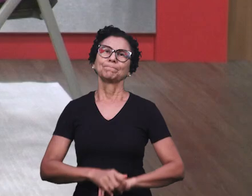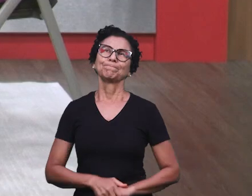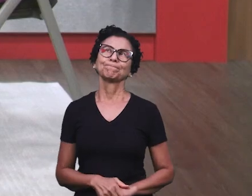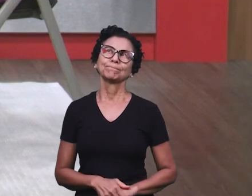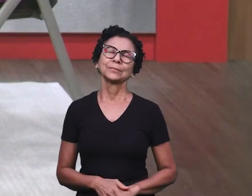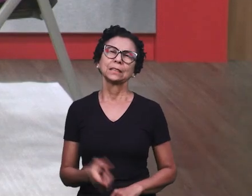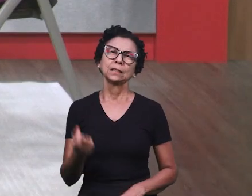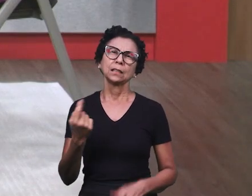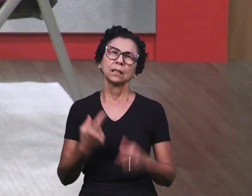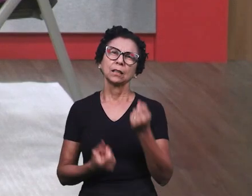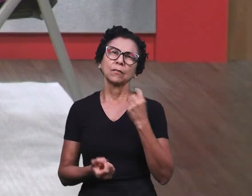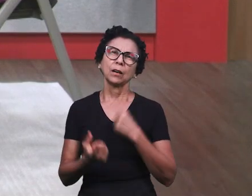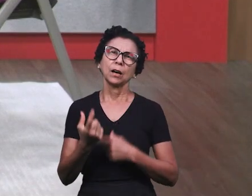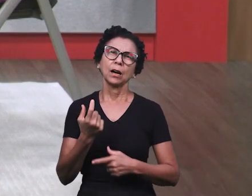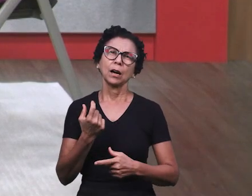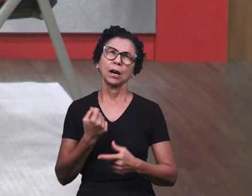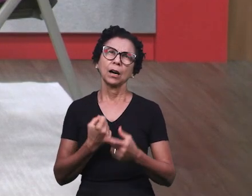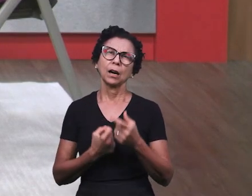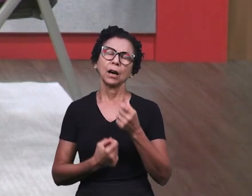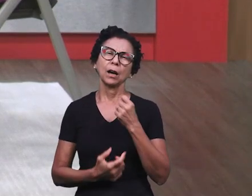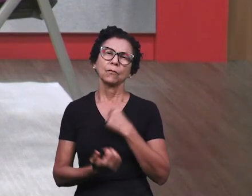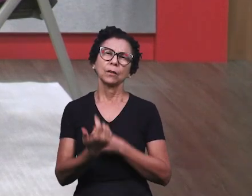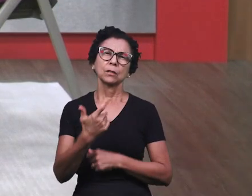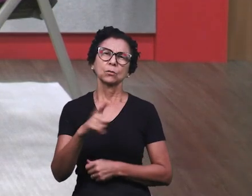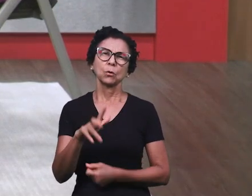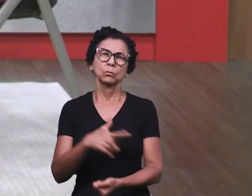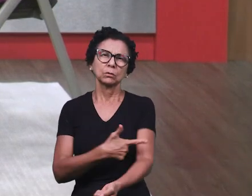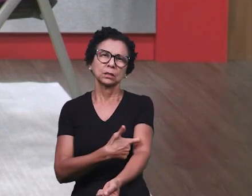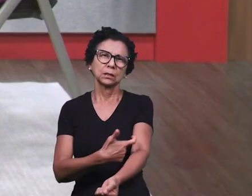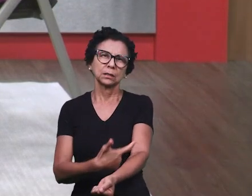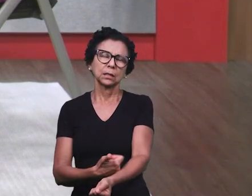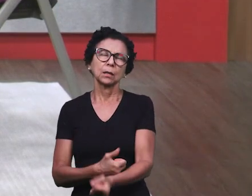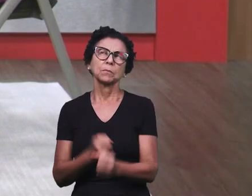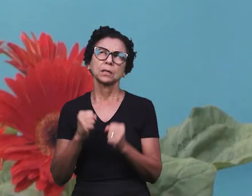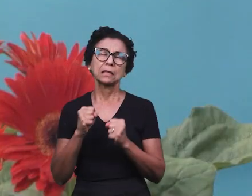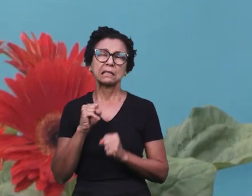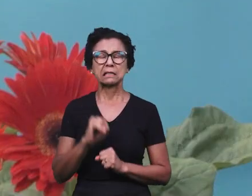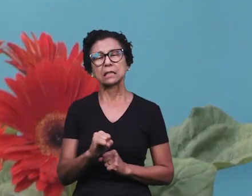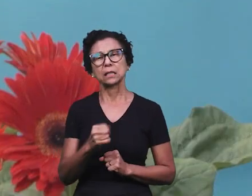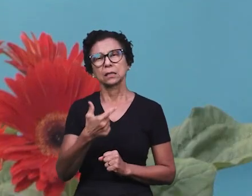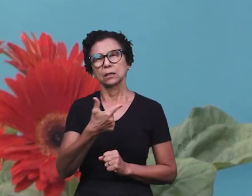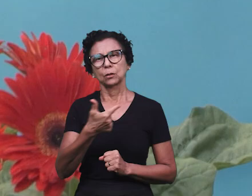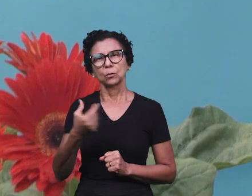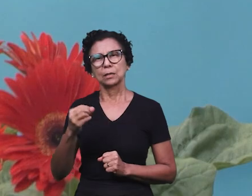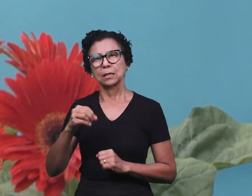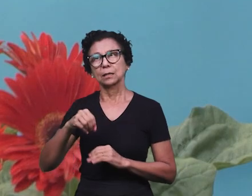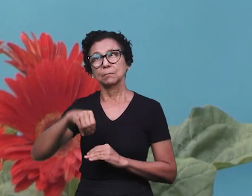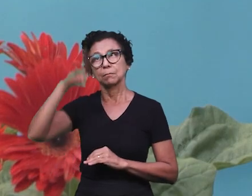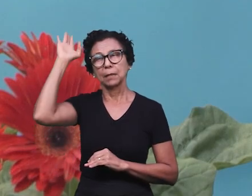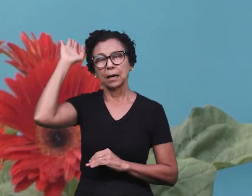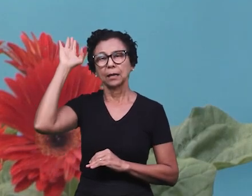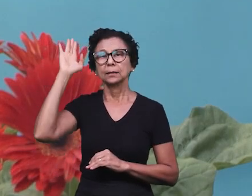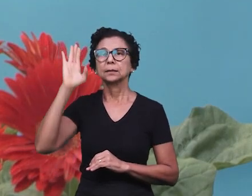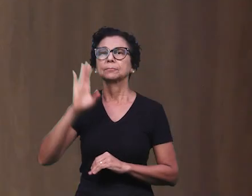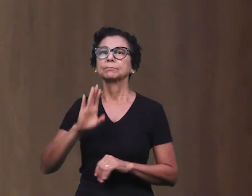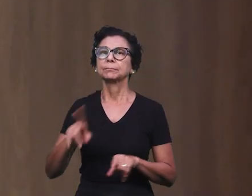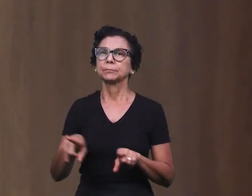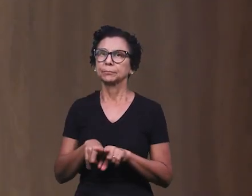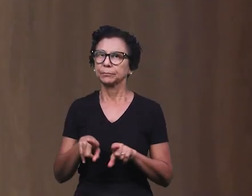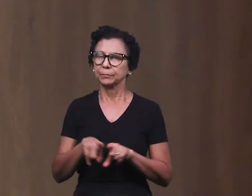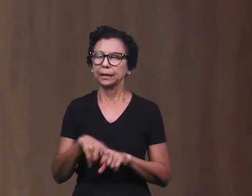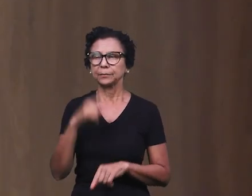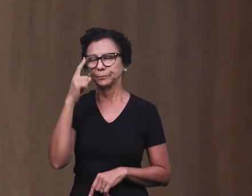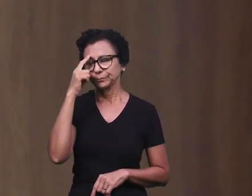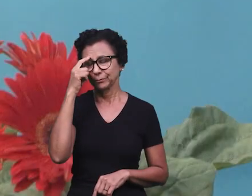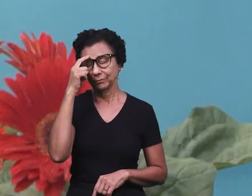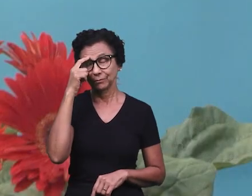faz uma glicemia capilar acima de 200. Então, já é sugestivo também de diabetes. Então, esses são